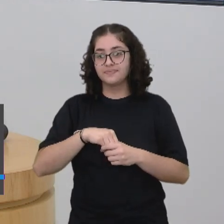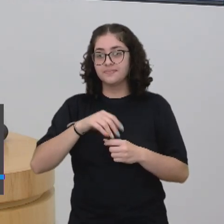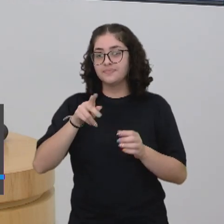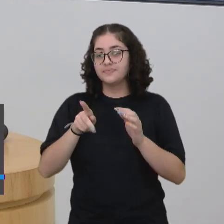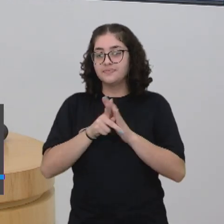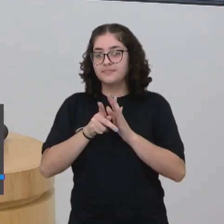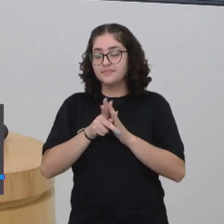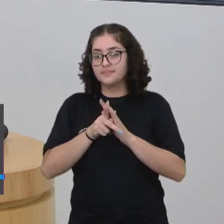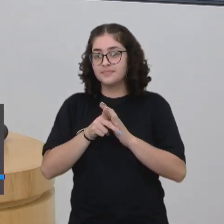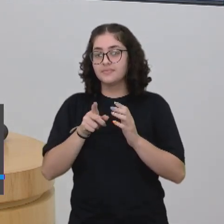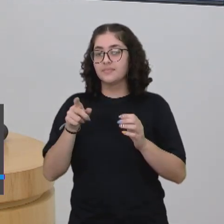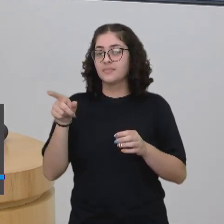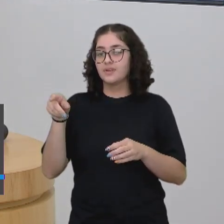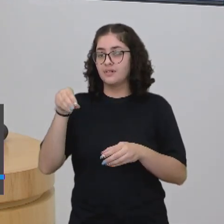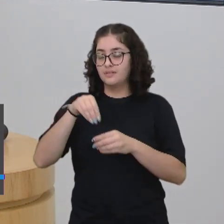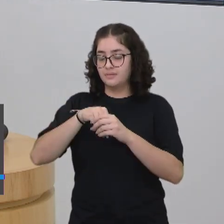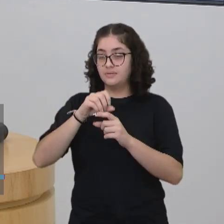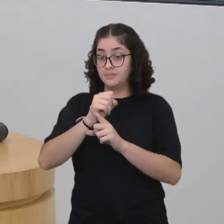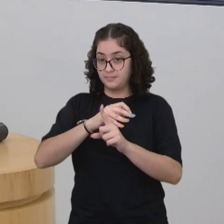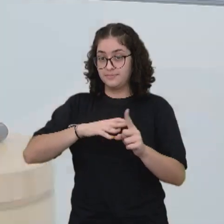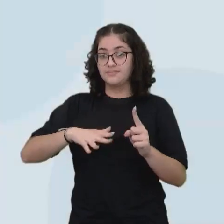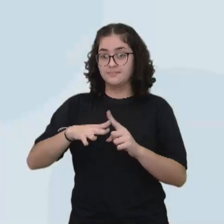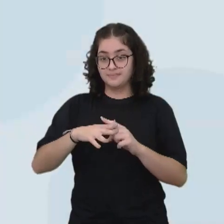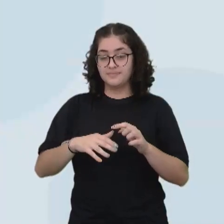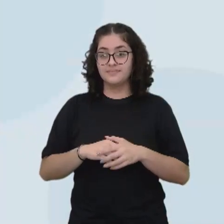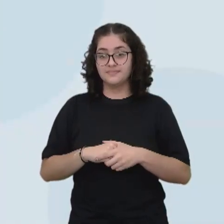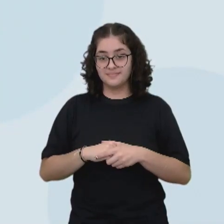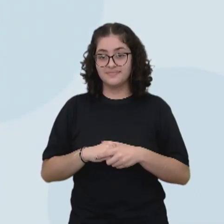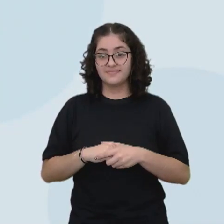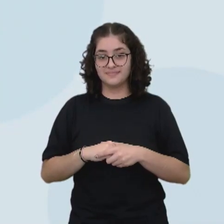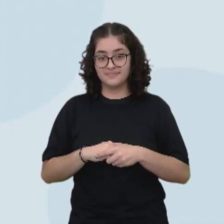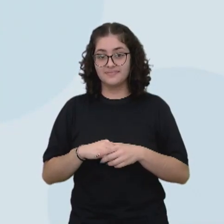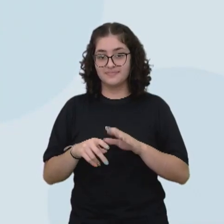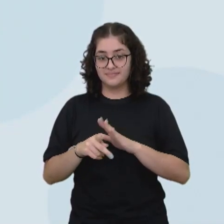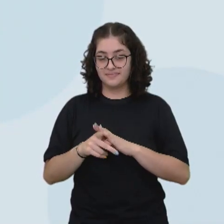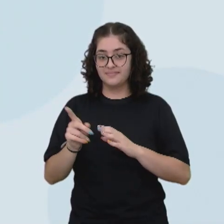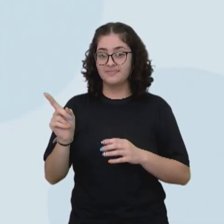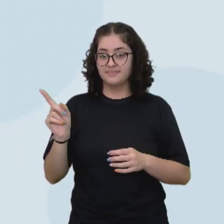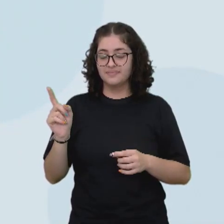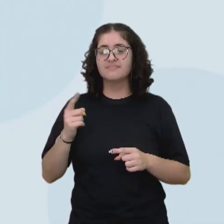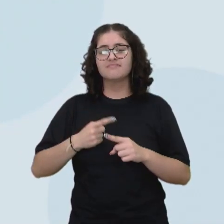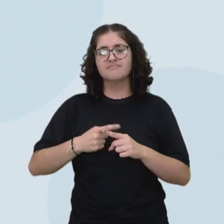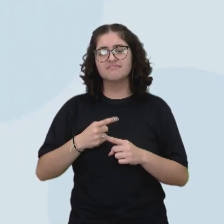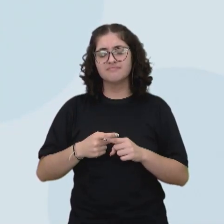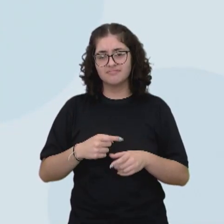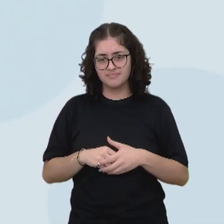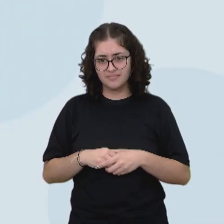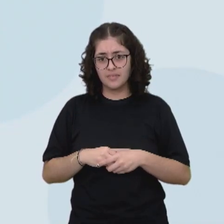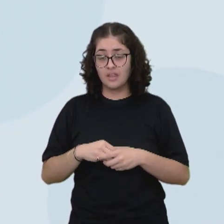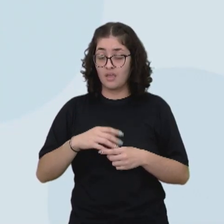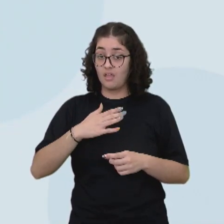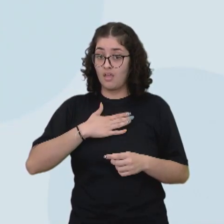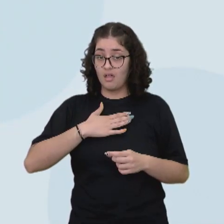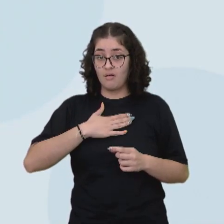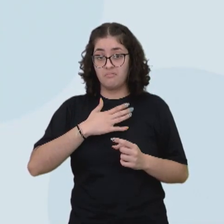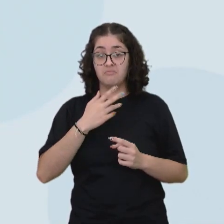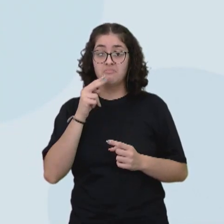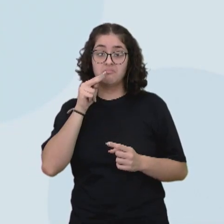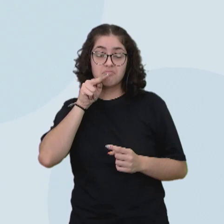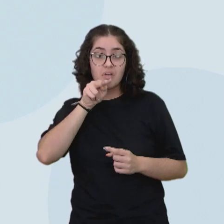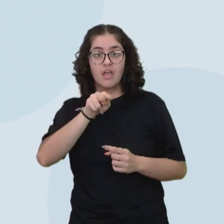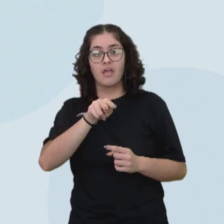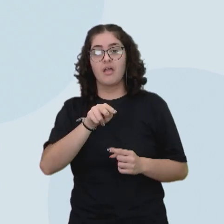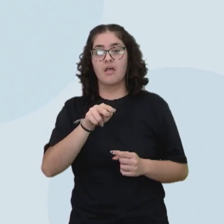está dentro de um grupo social, né? Mas que ele é subjetivo, porque, obviamente, é como eu vejo e interpreto essa